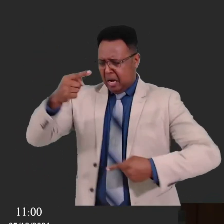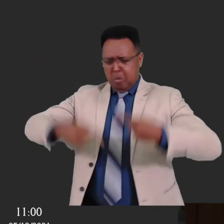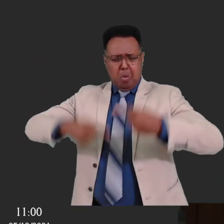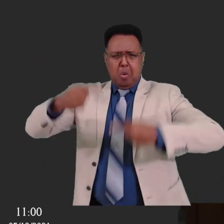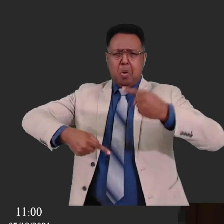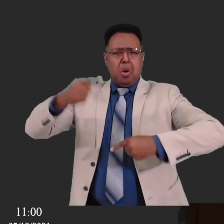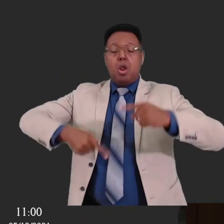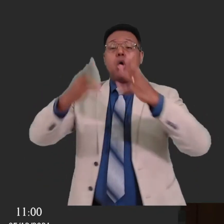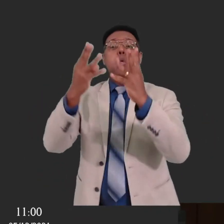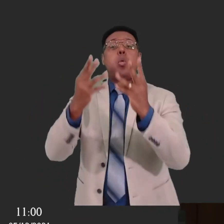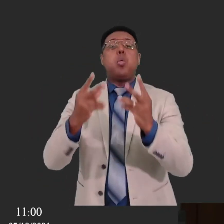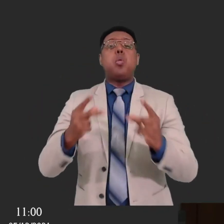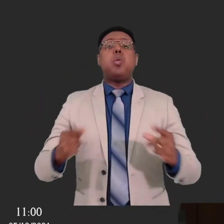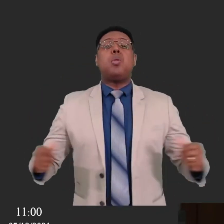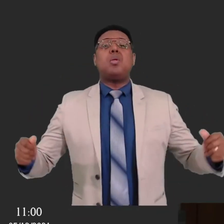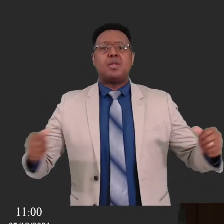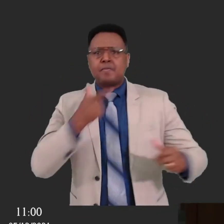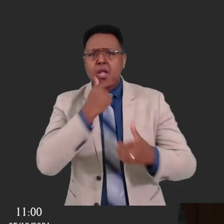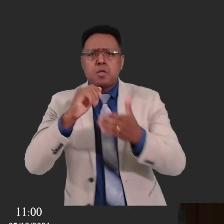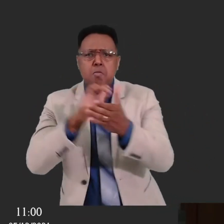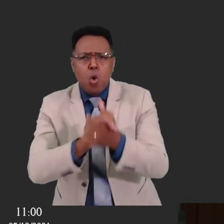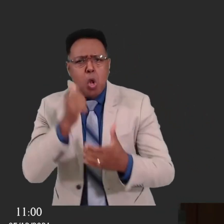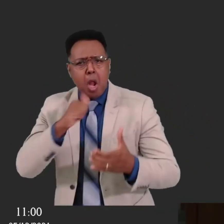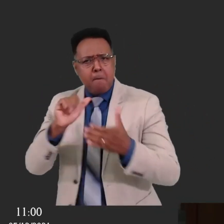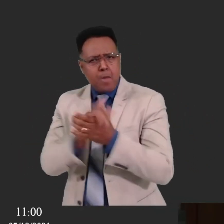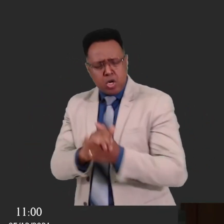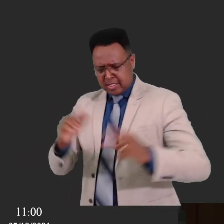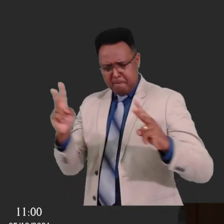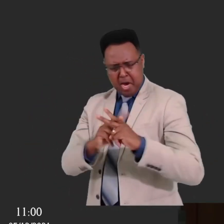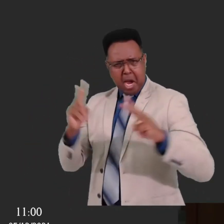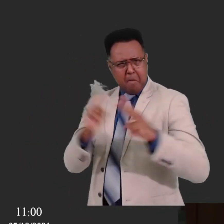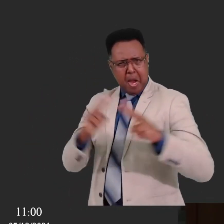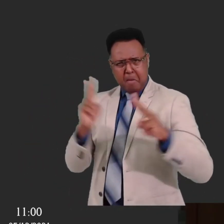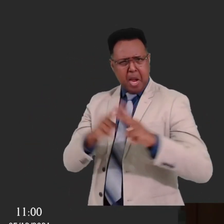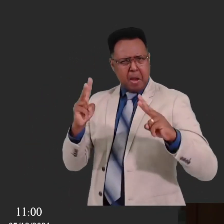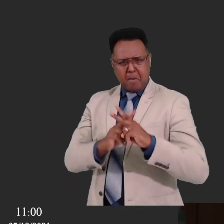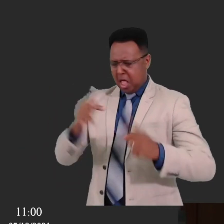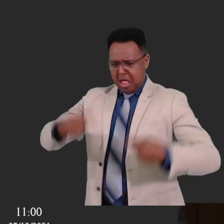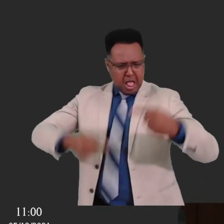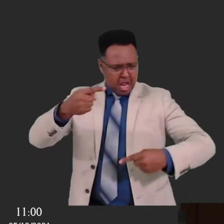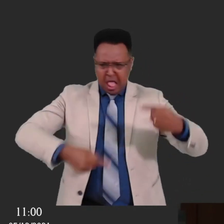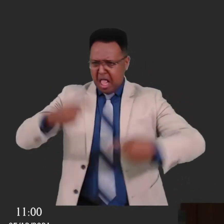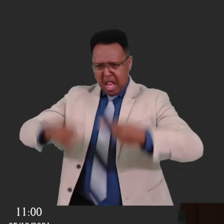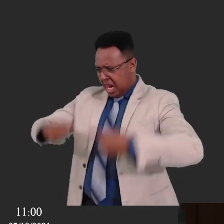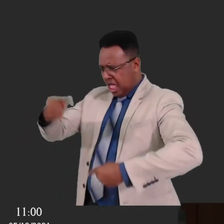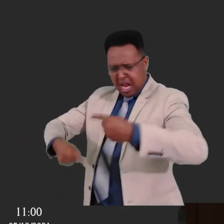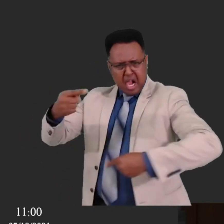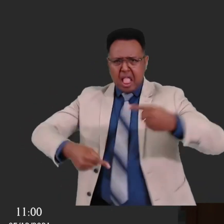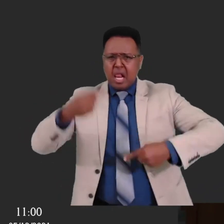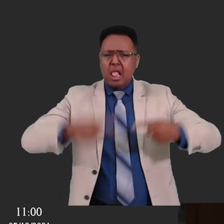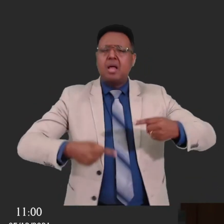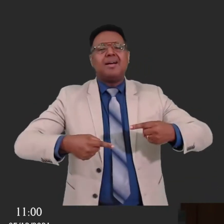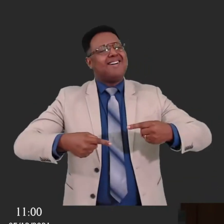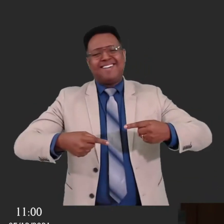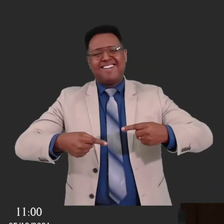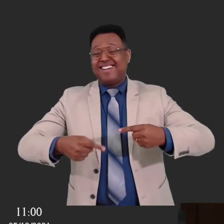contenda, desaparecem. Marido e mulher que vivem se contendendo, brigando, se ofendendo, se maltratando, quando